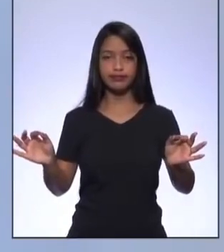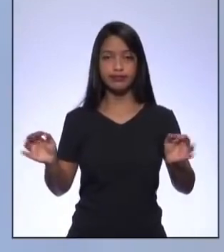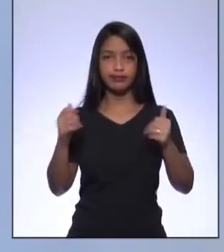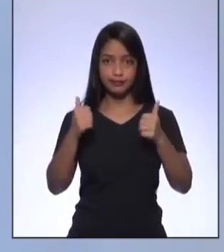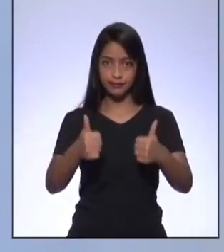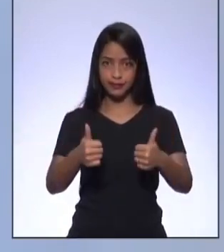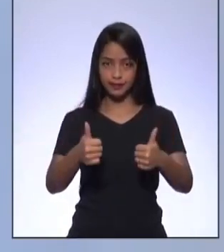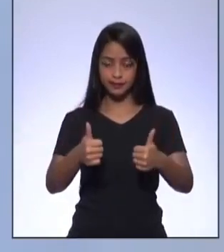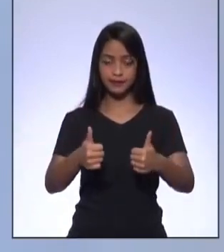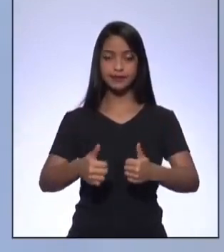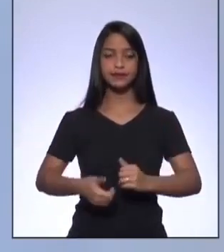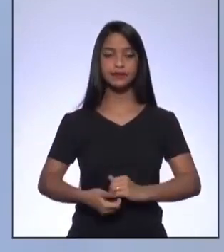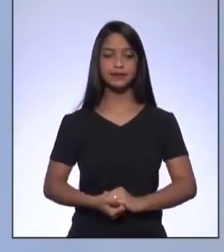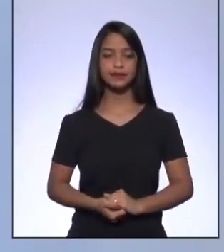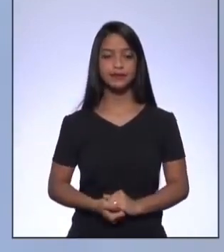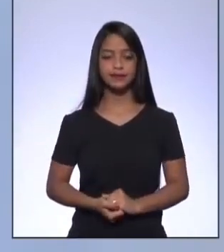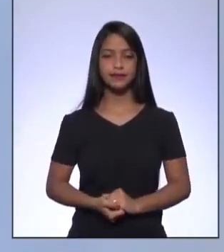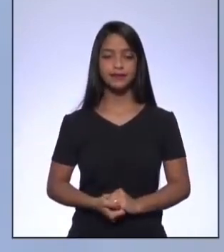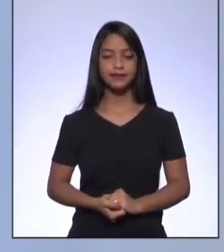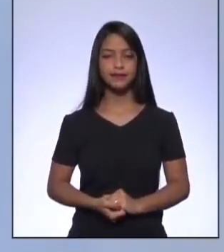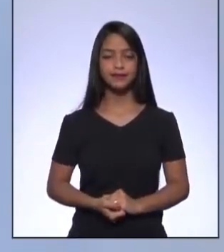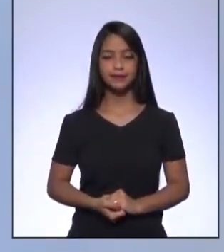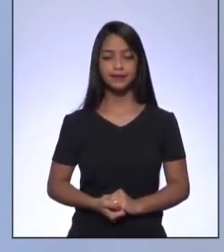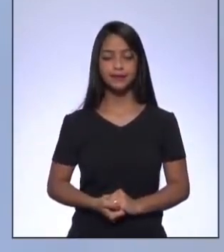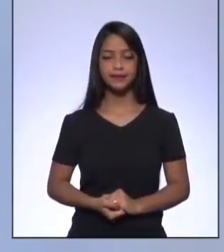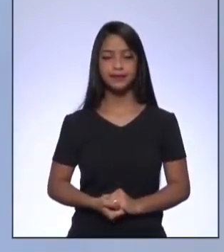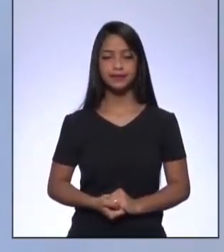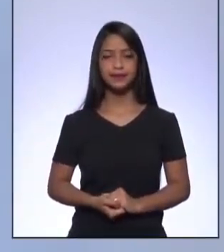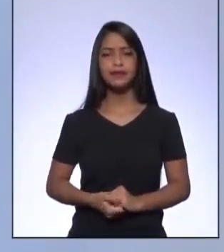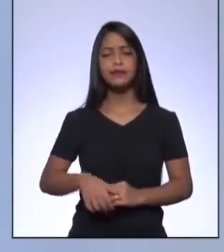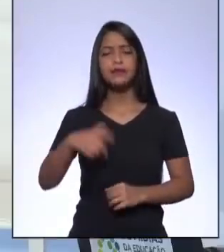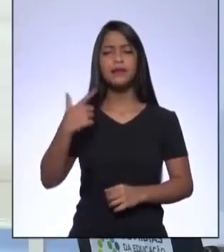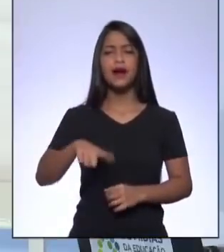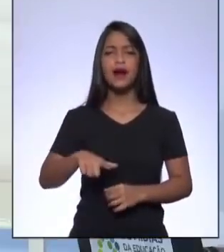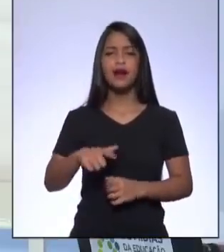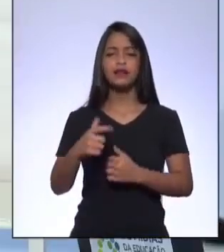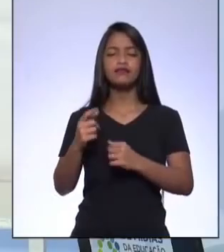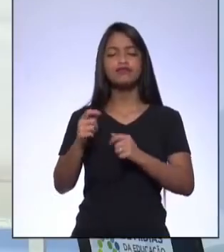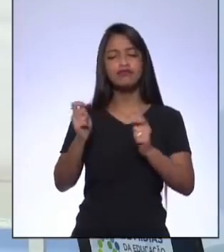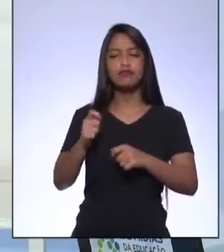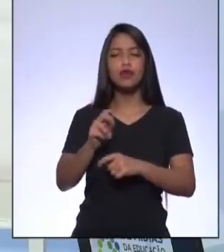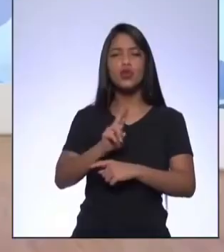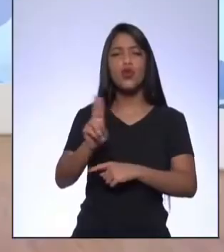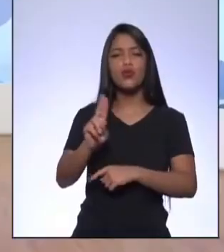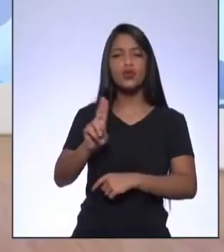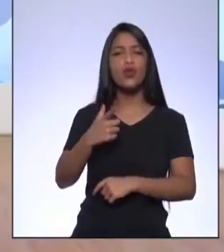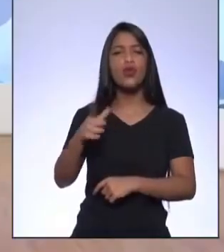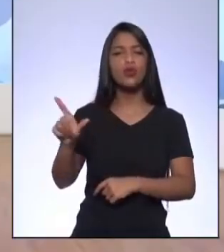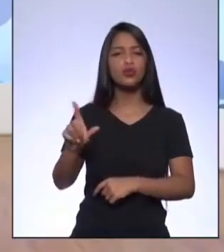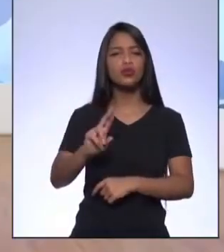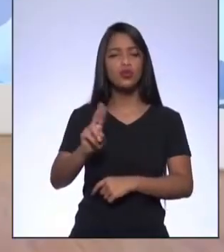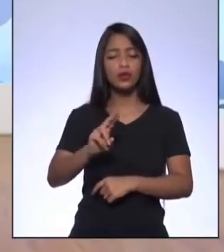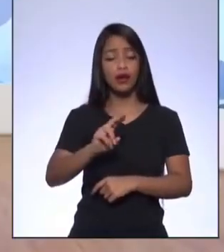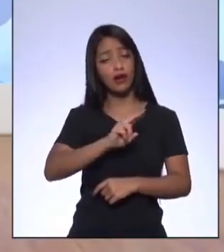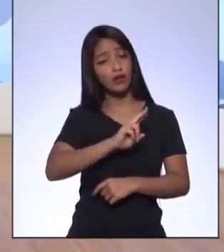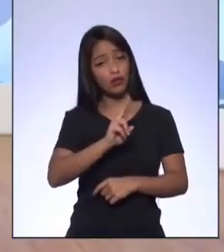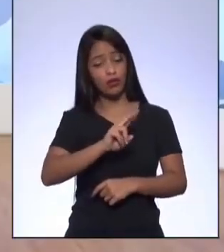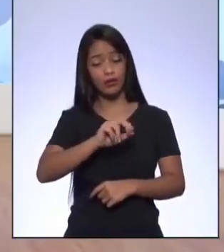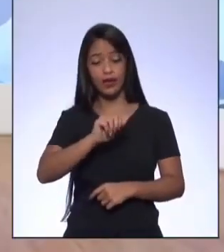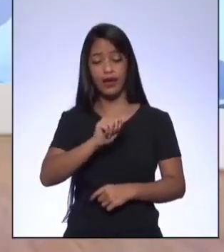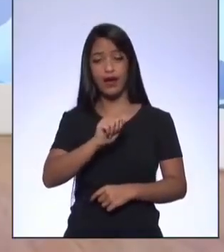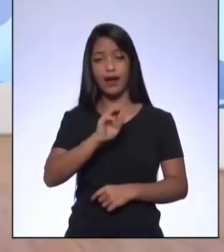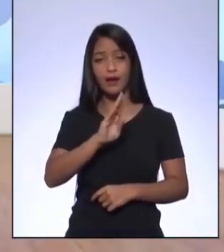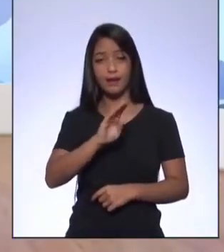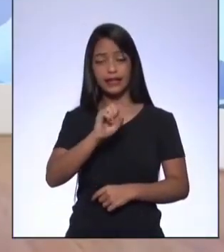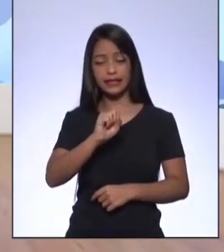bem? Então, temos aqui o eixo horizontal. Ele tem outro nomezinho, né? Como que chama, Jonas? Esse daí é a abscissa? Perfeito.